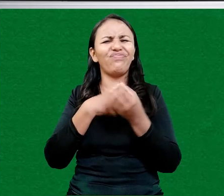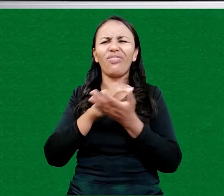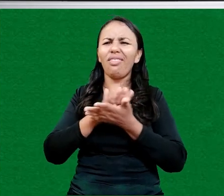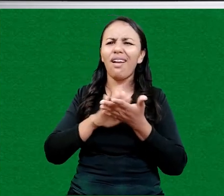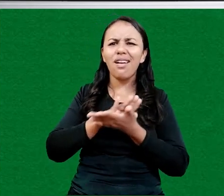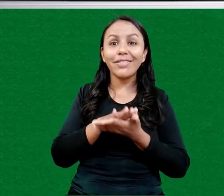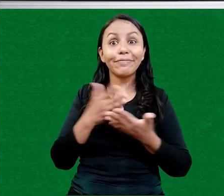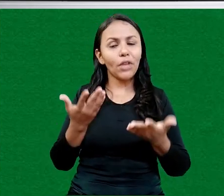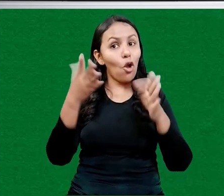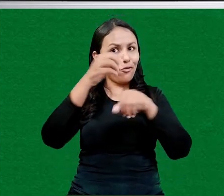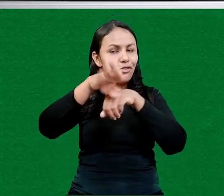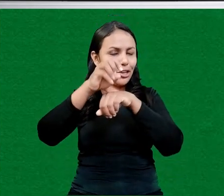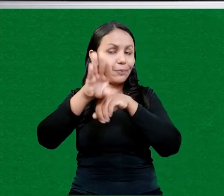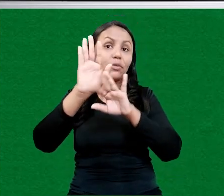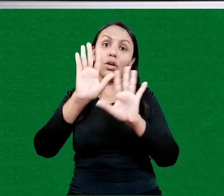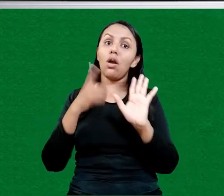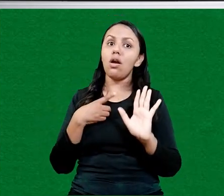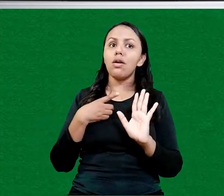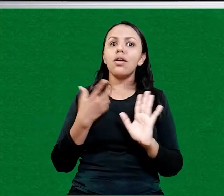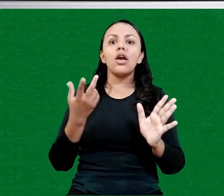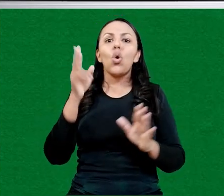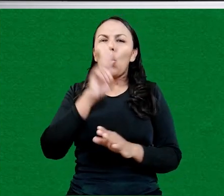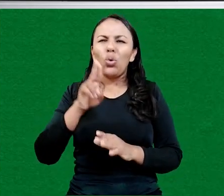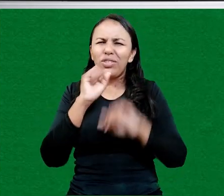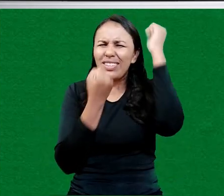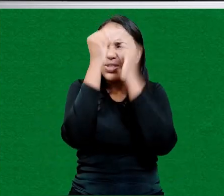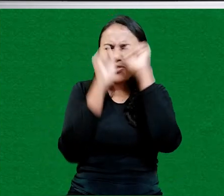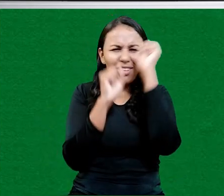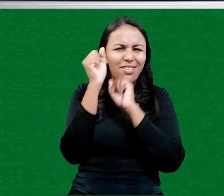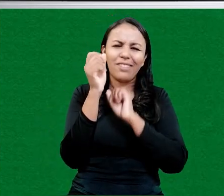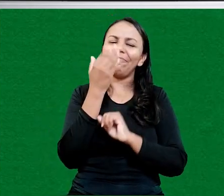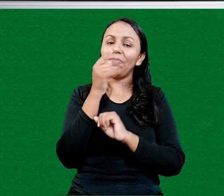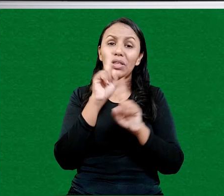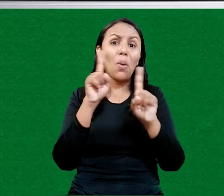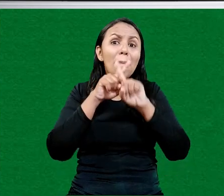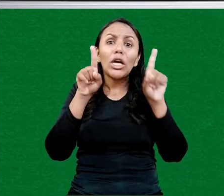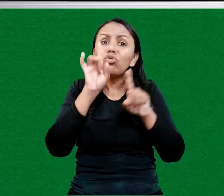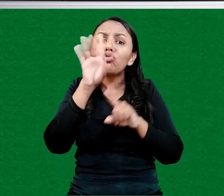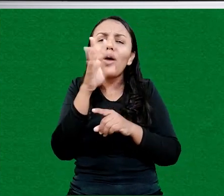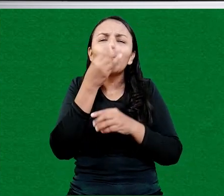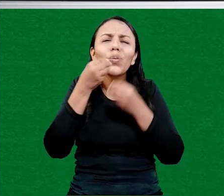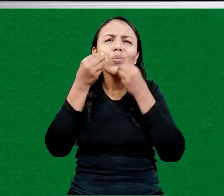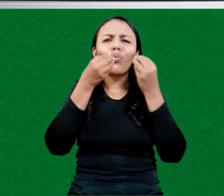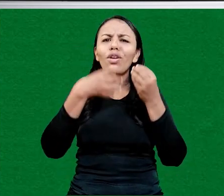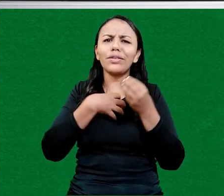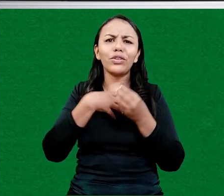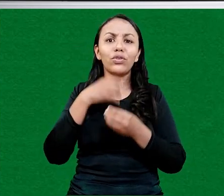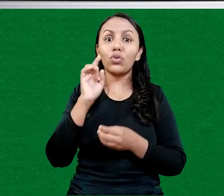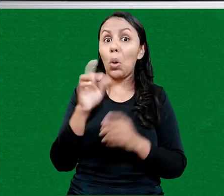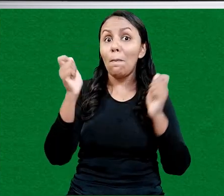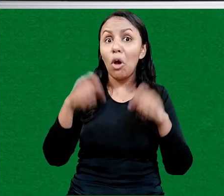eu dou como sugestão? Apesar de não recomendar a utilização de produtos industrializados, mas aqui é só para modular o sabor. Você